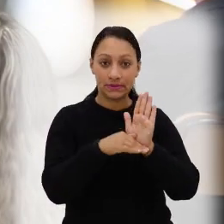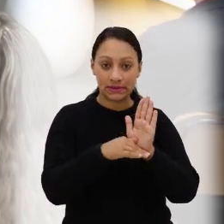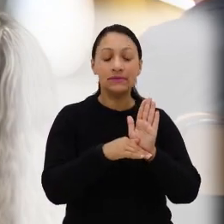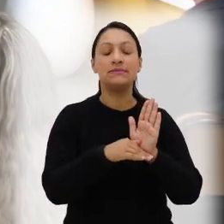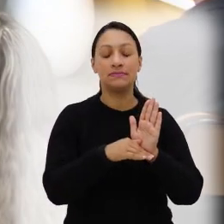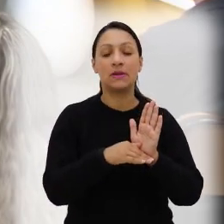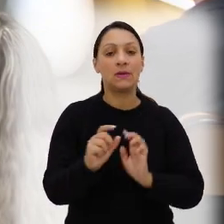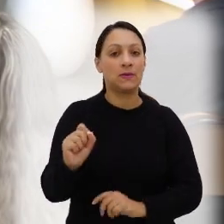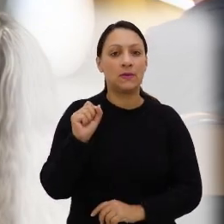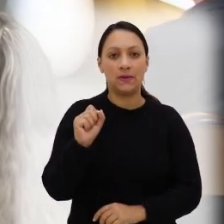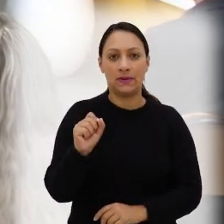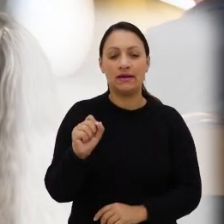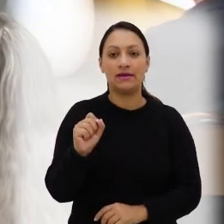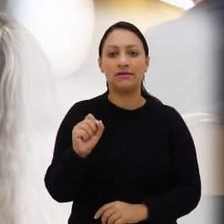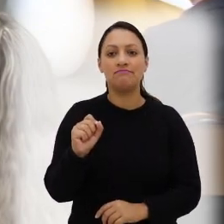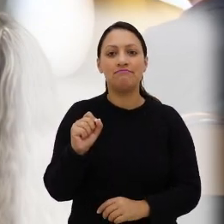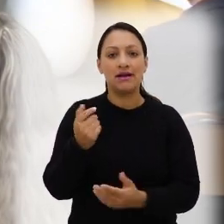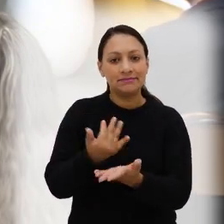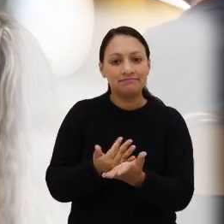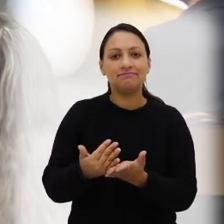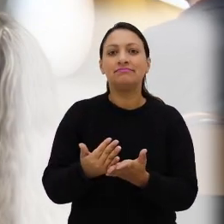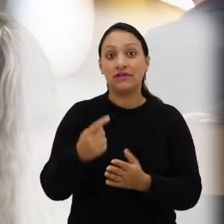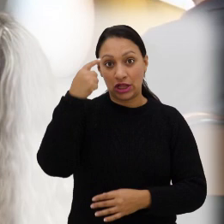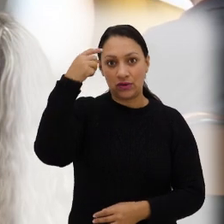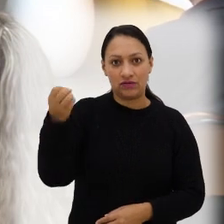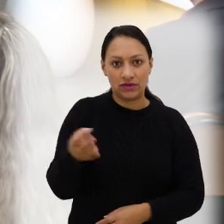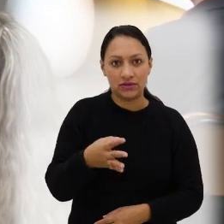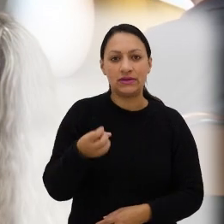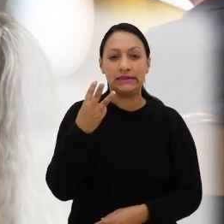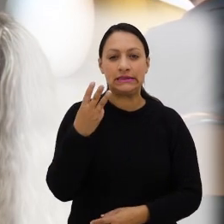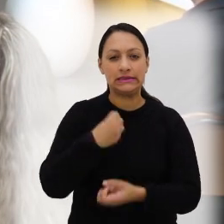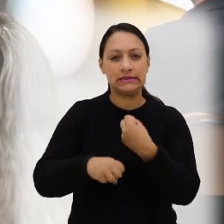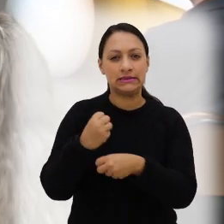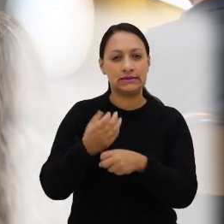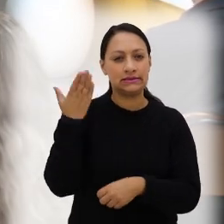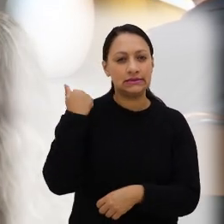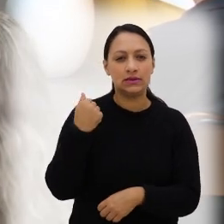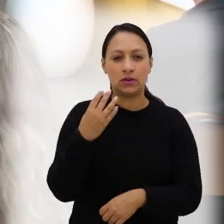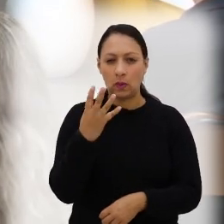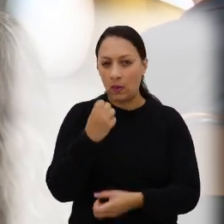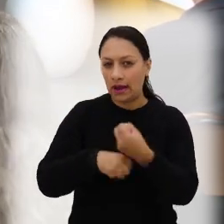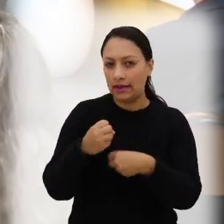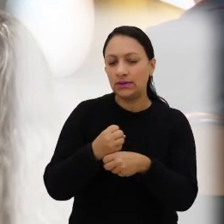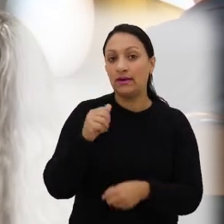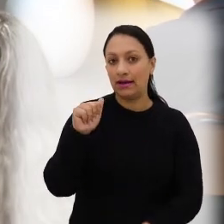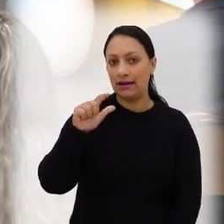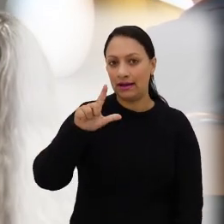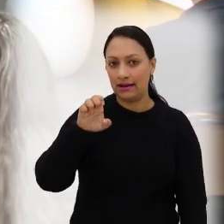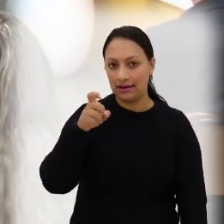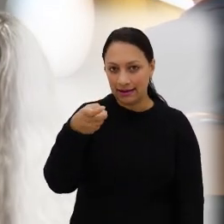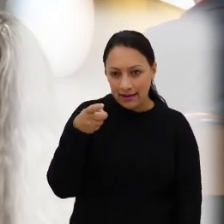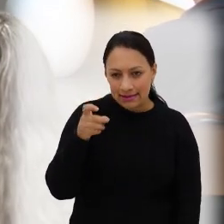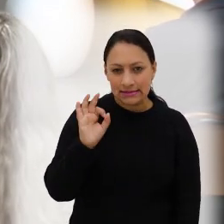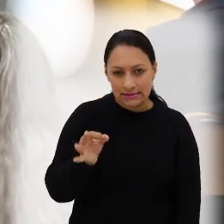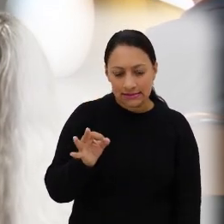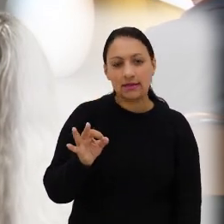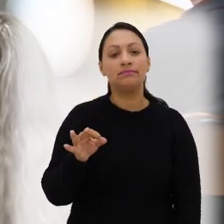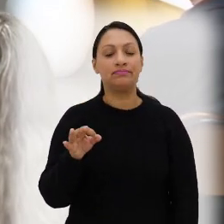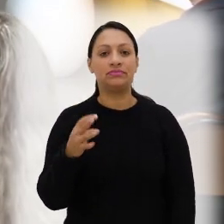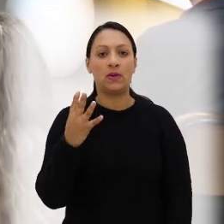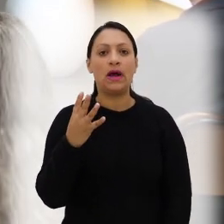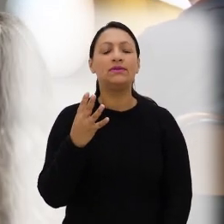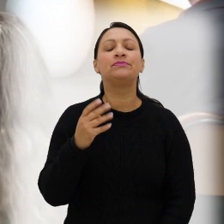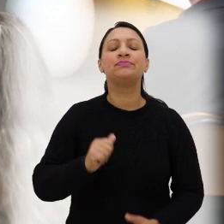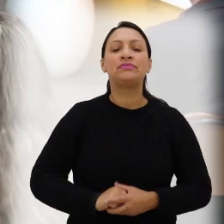programa, que é uma iniciativa muito inovadora do BRDE há 3 anos atrás, 4, Alex? 4 anos atrás. E este é o